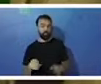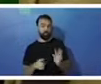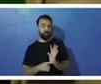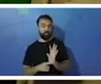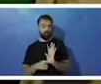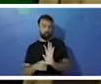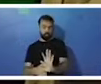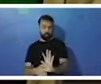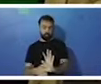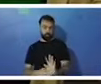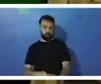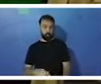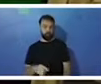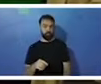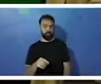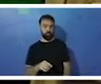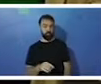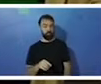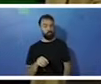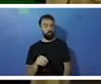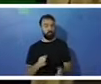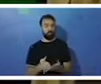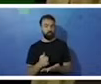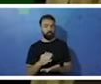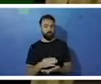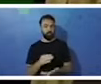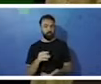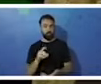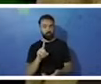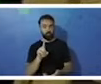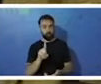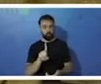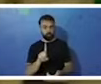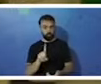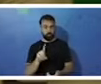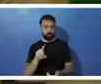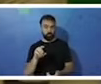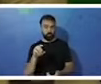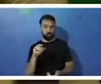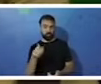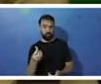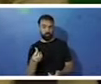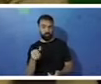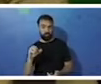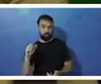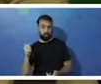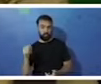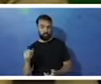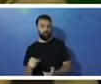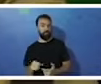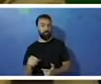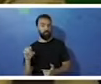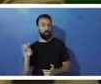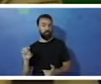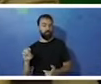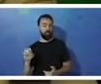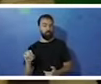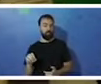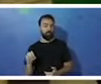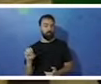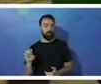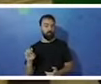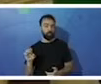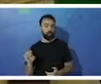que lá na página 168, vocês farão apenas o exercício 2 como tarefa, tá? Que